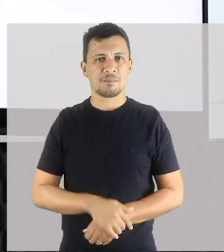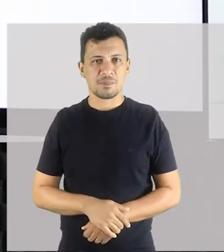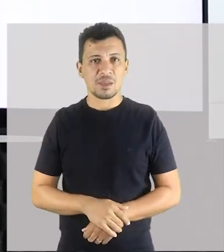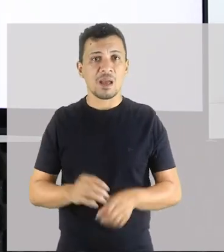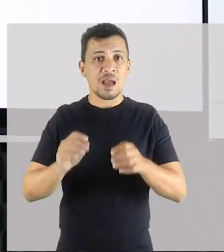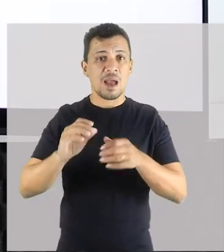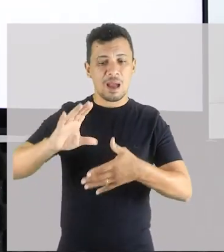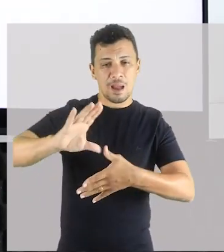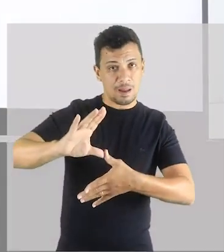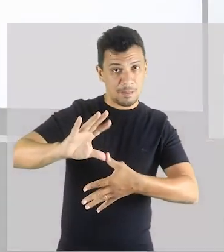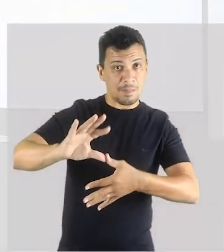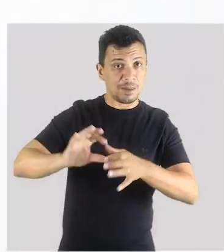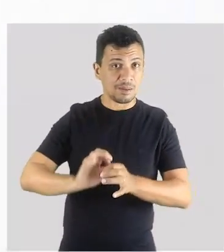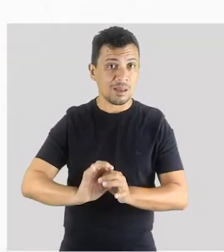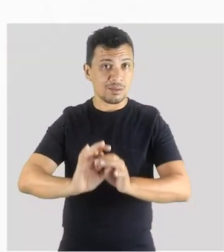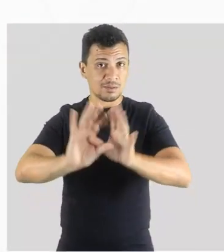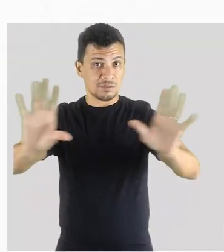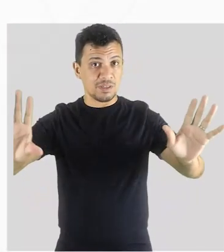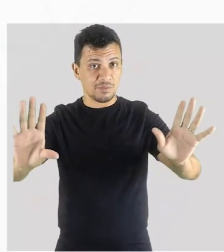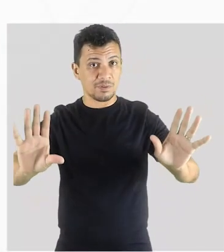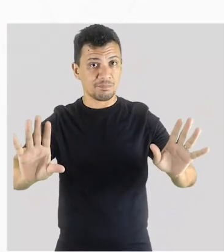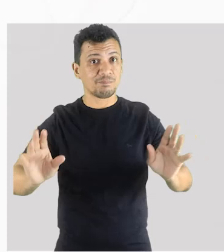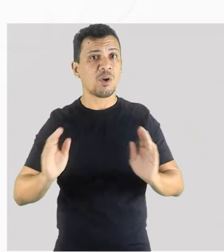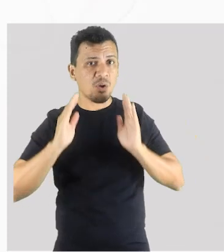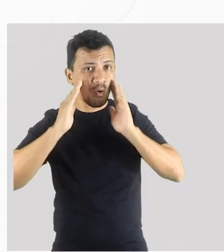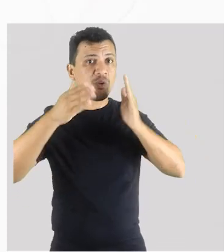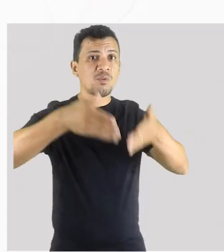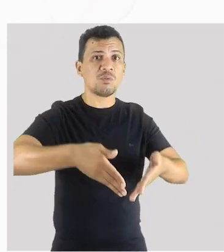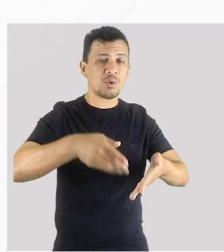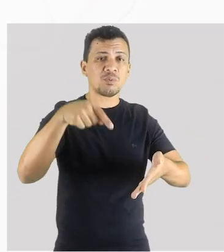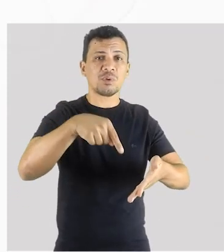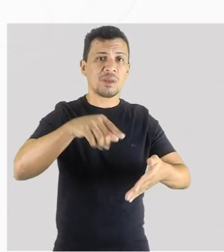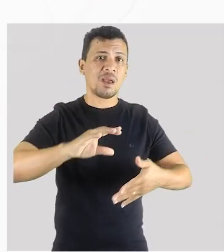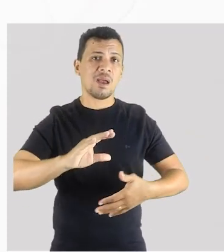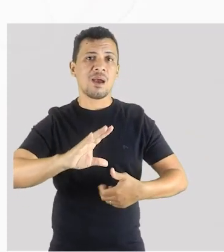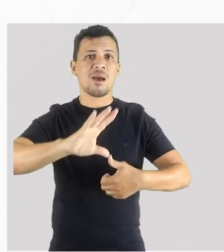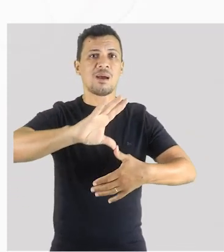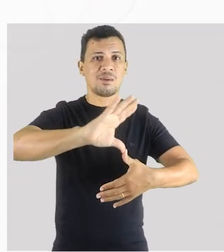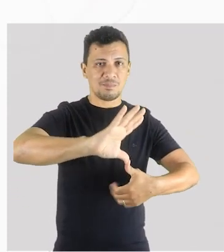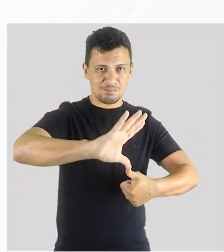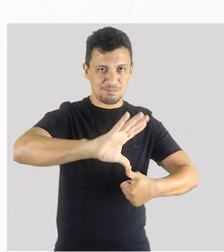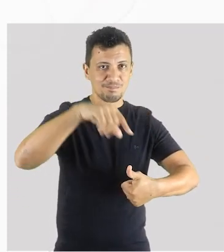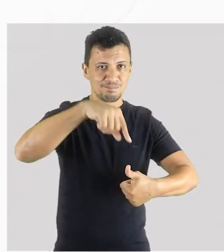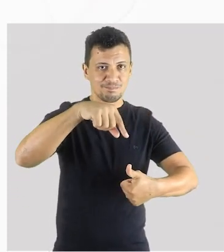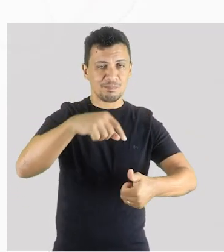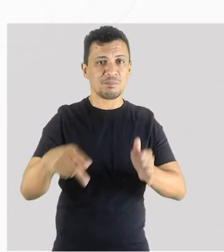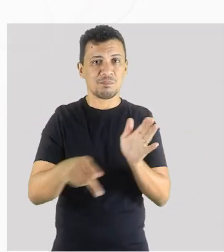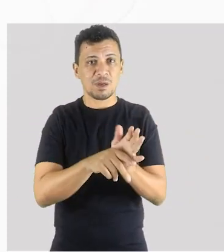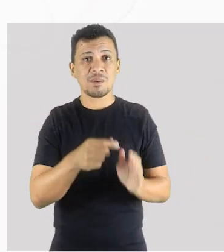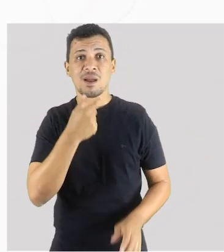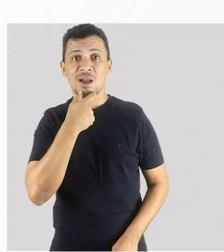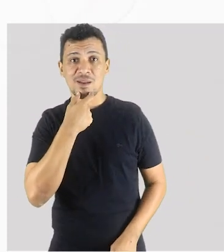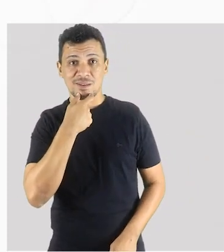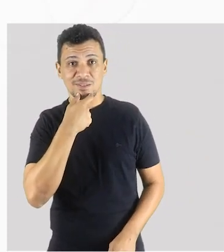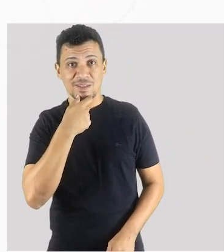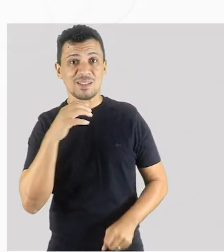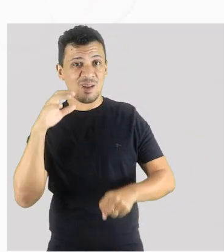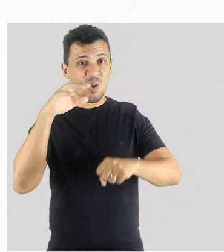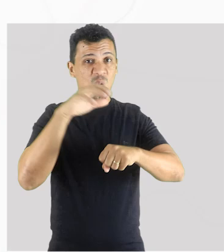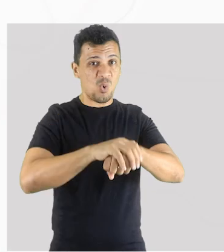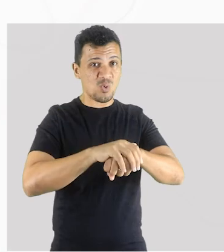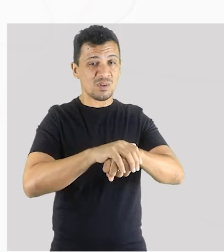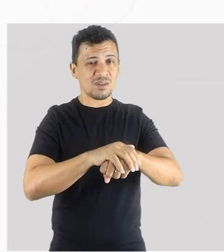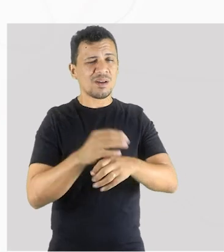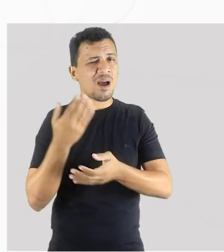nas Américas, e mais precisamente da independência da América Inglesa. Lembrar a todos que, desde o processo